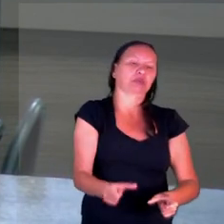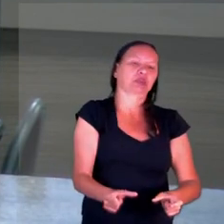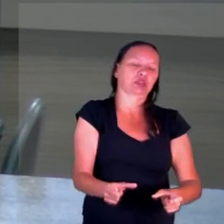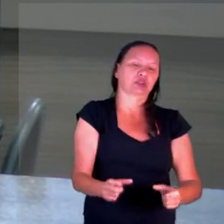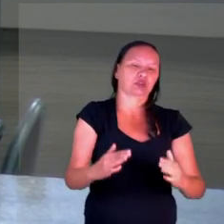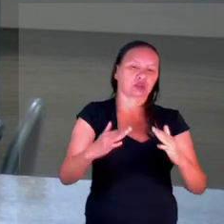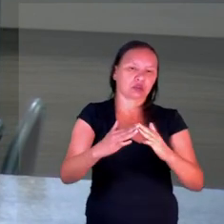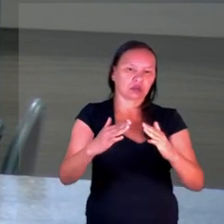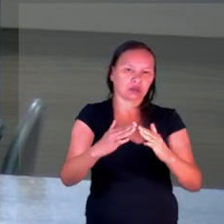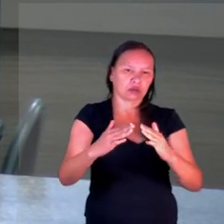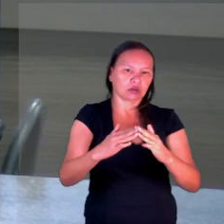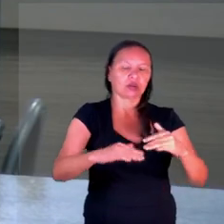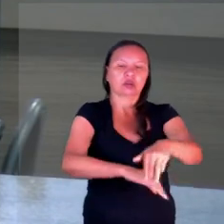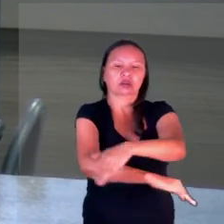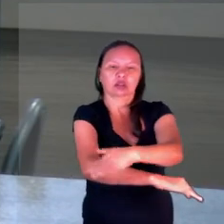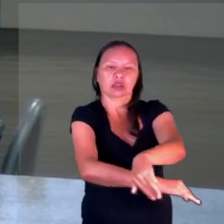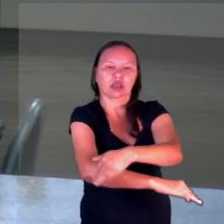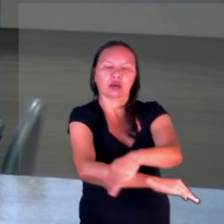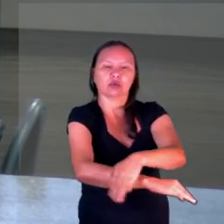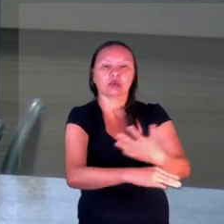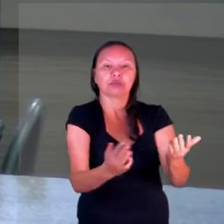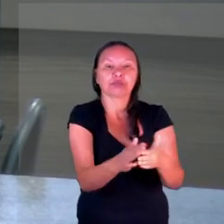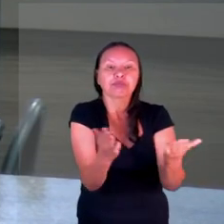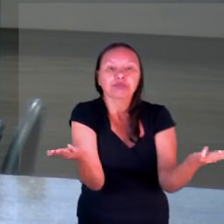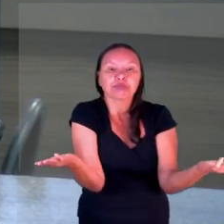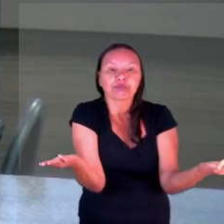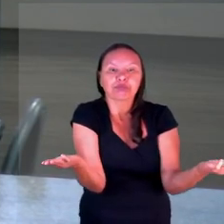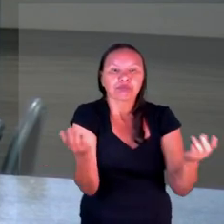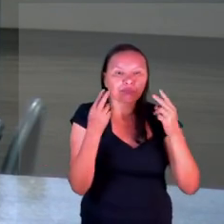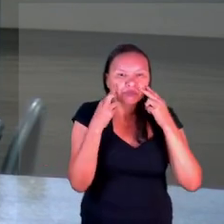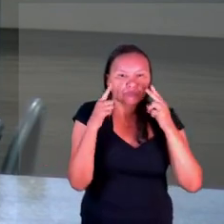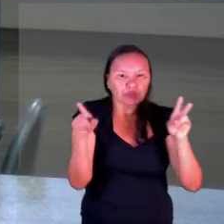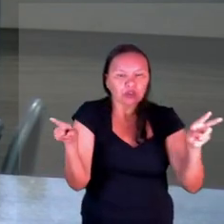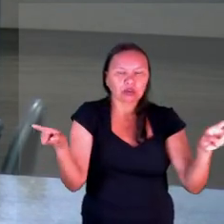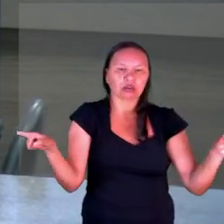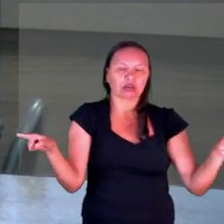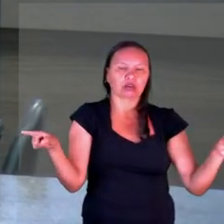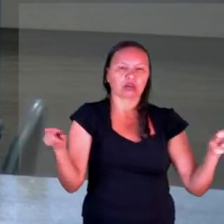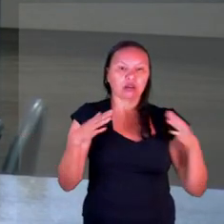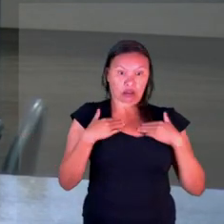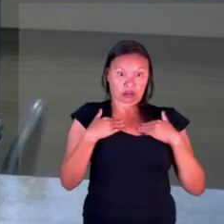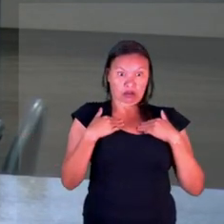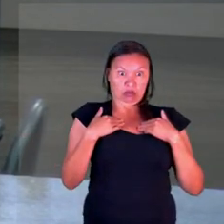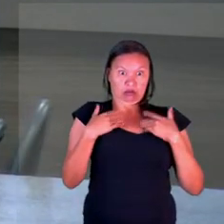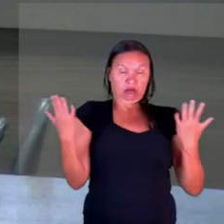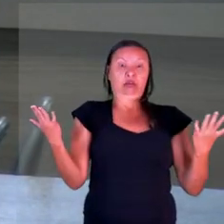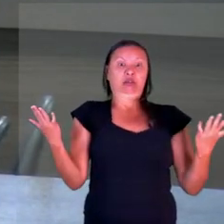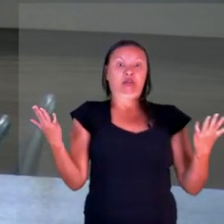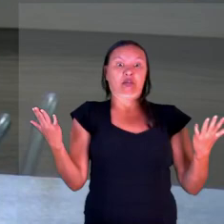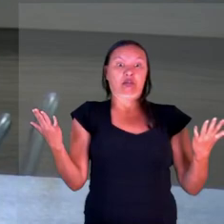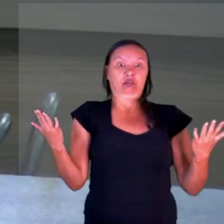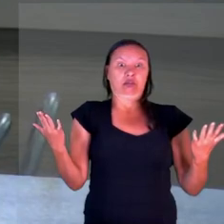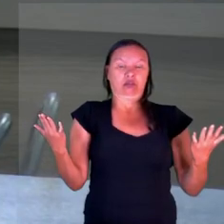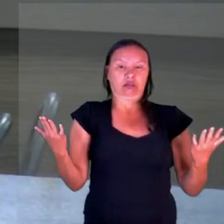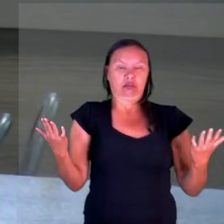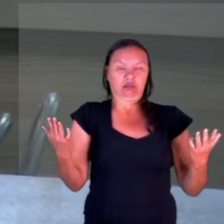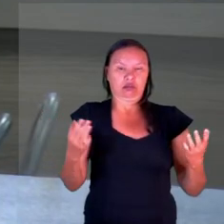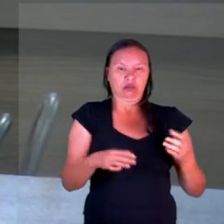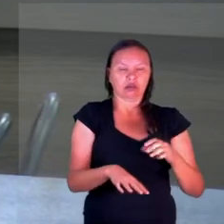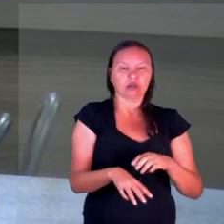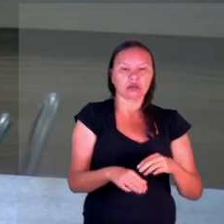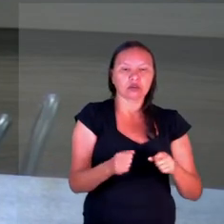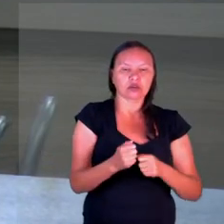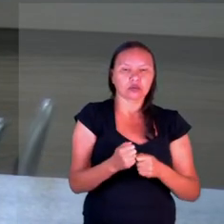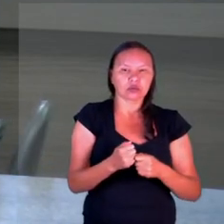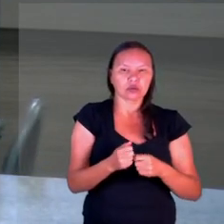casa para quem tá em situação de rua e a gente não observa porque eu fiquei escandalizada de ver que nesses programas